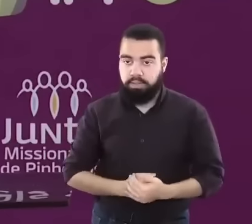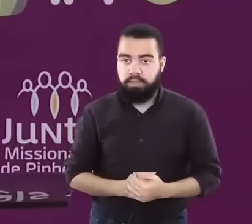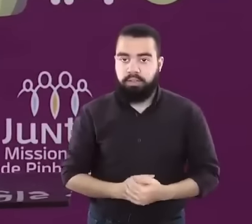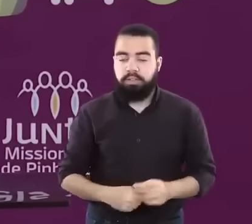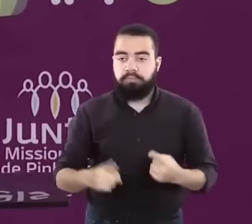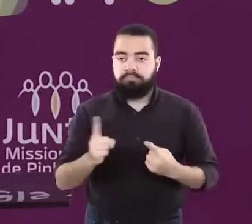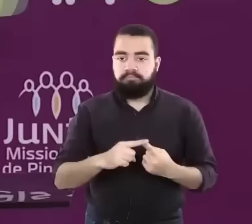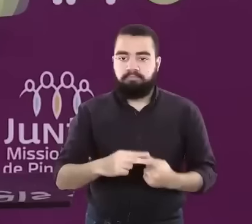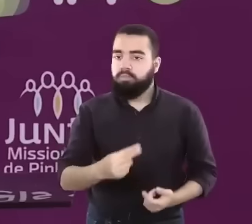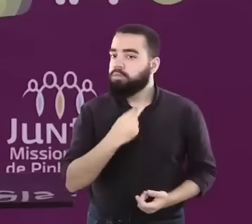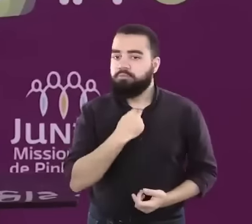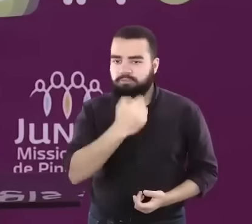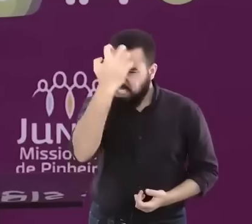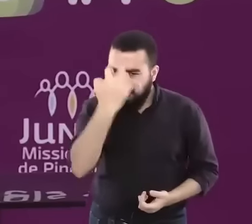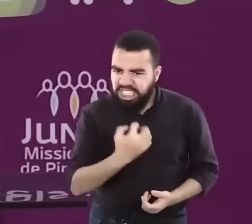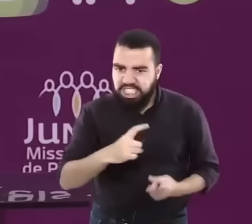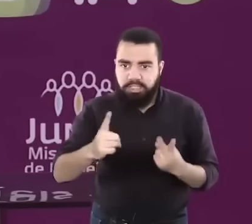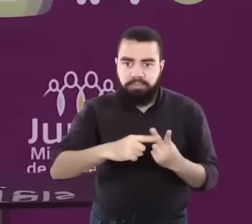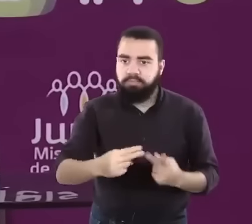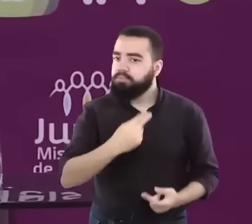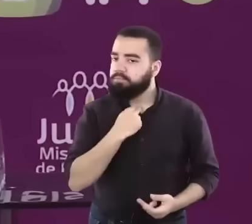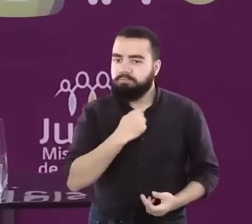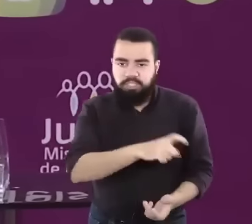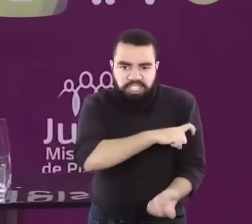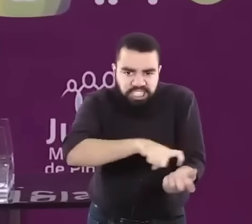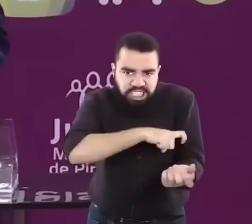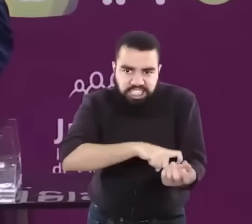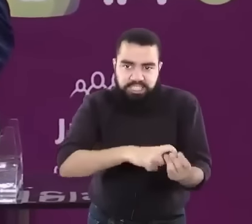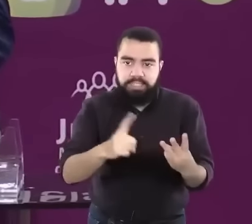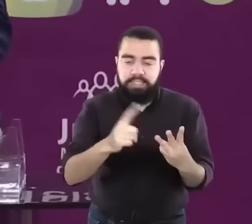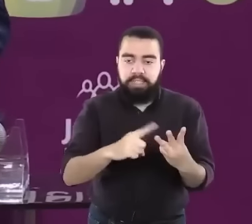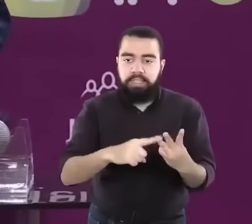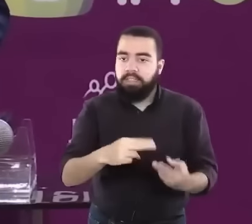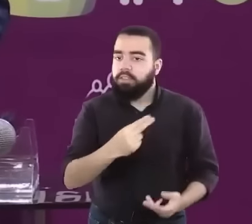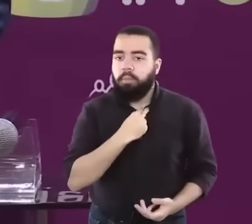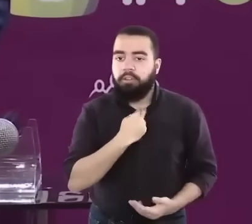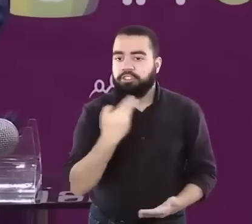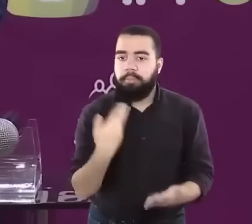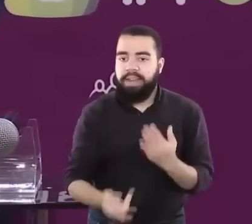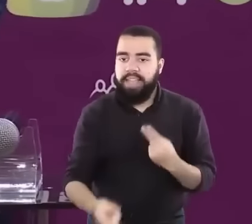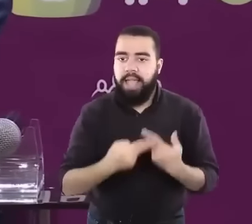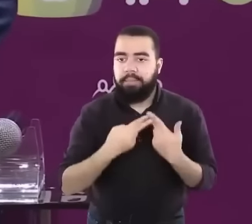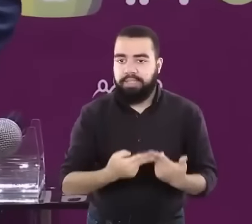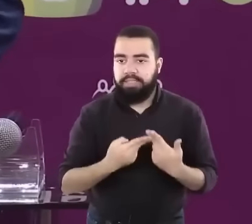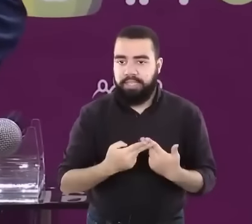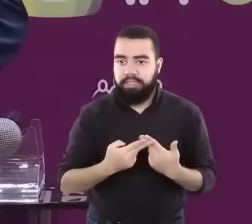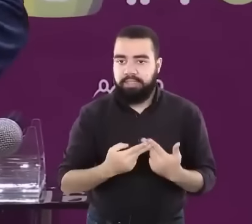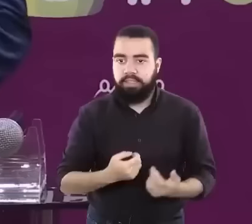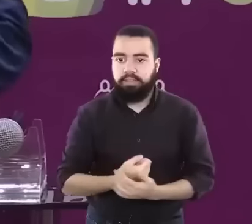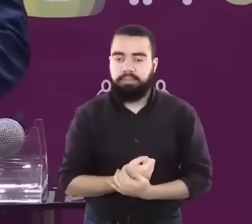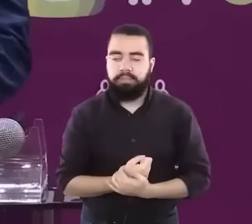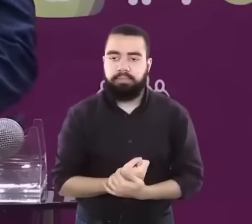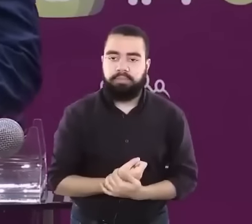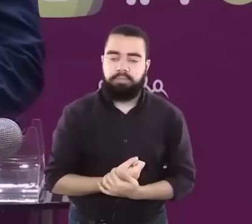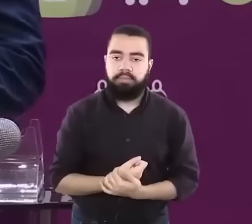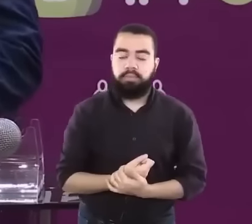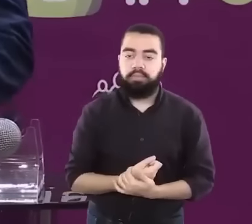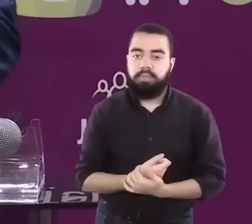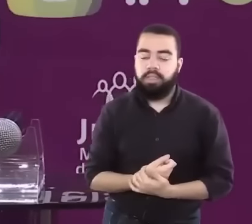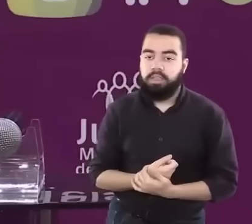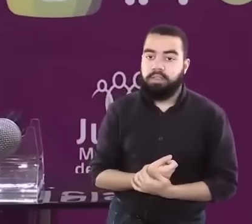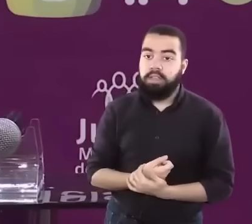indignes não te irrites não te pacientes são mandamentos imperativos negativos Mas agora ele vai